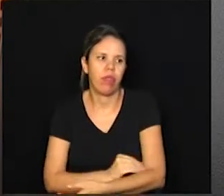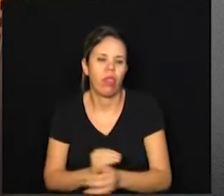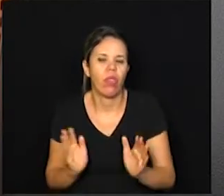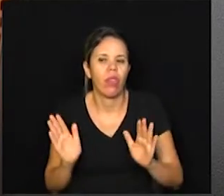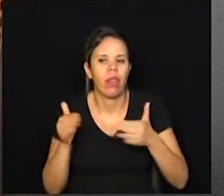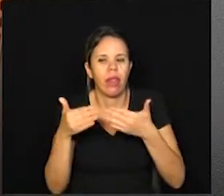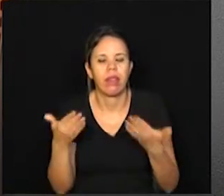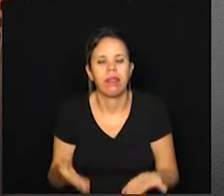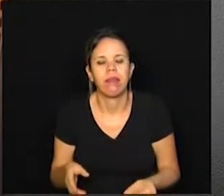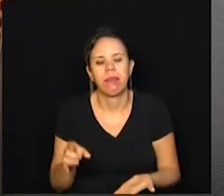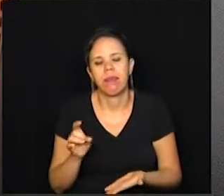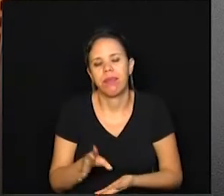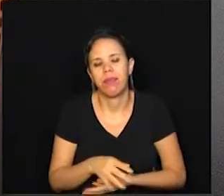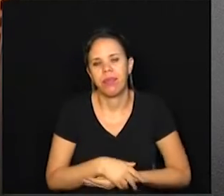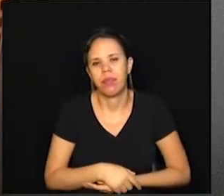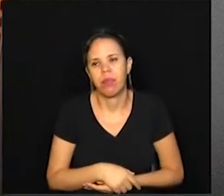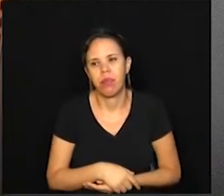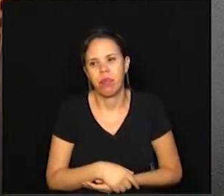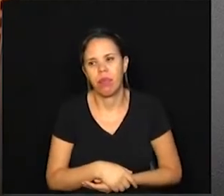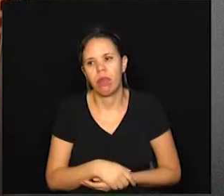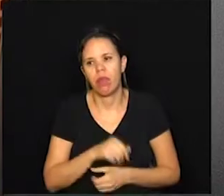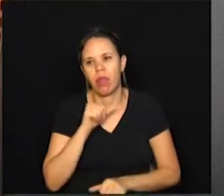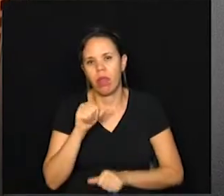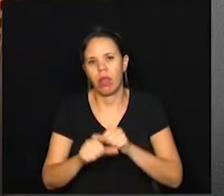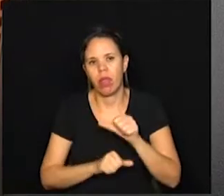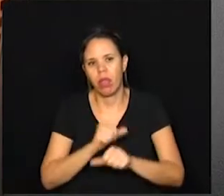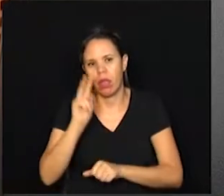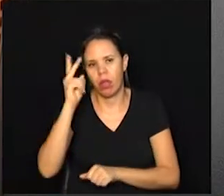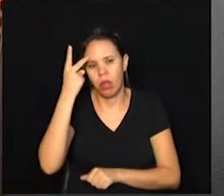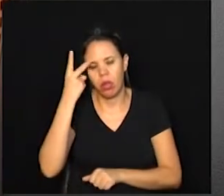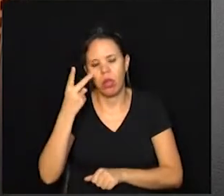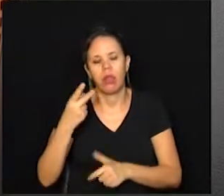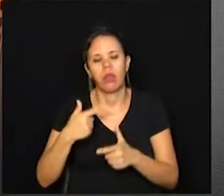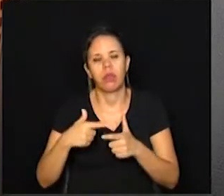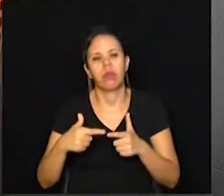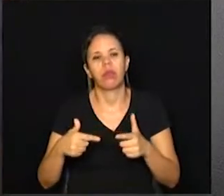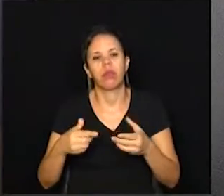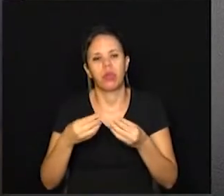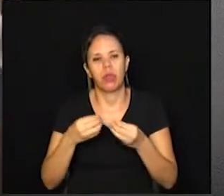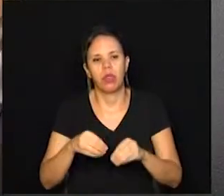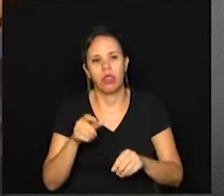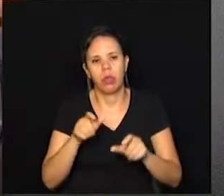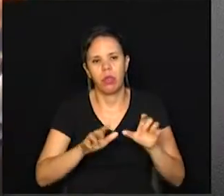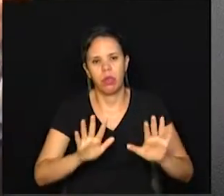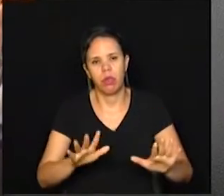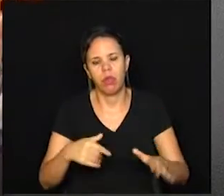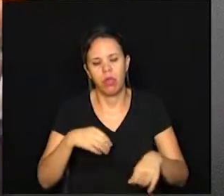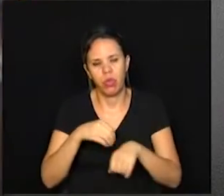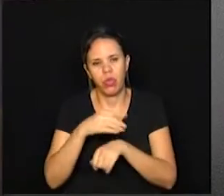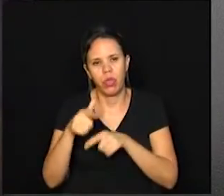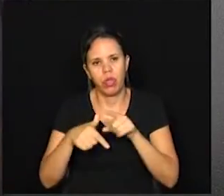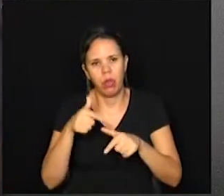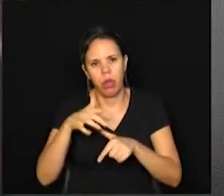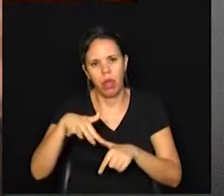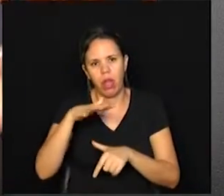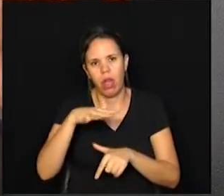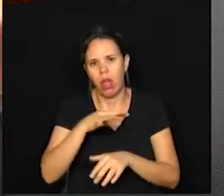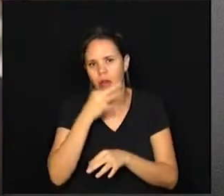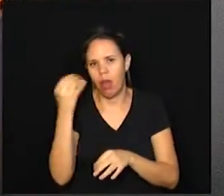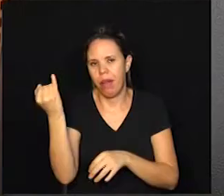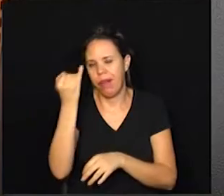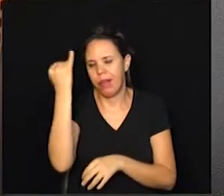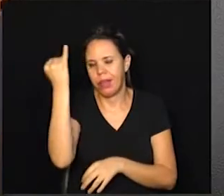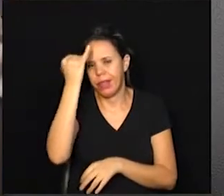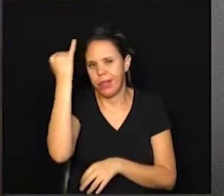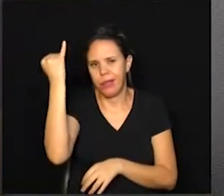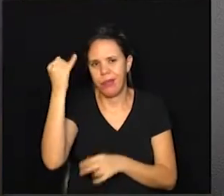focado nessa questão da desconstrução de reputações, e o senhor vem trabalhar uma área aí relevantíssima,